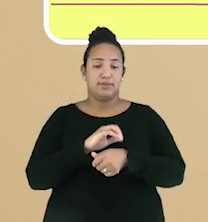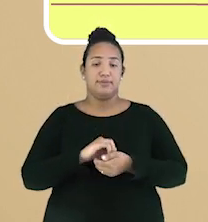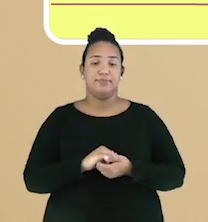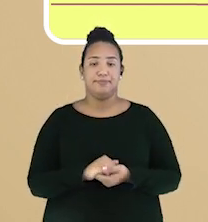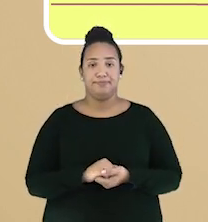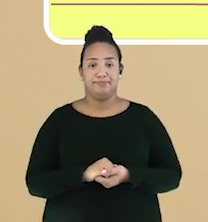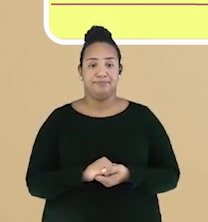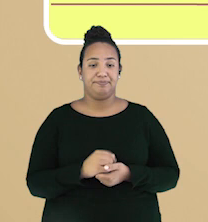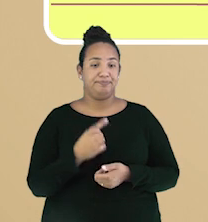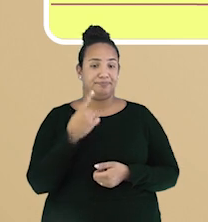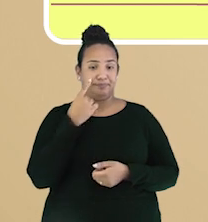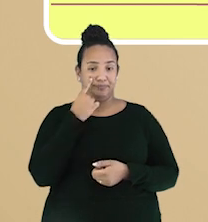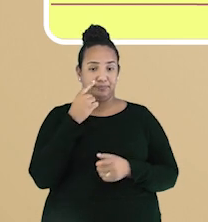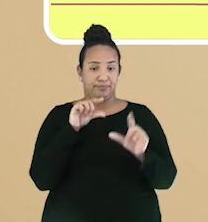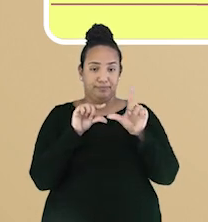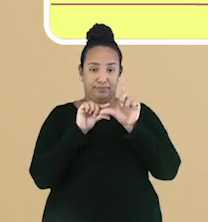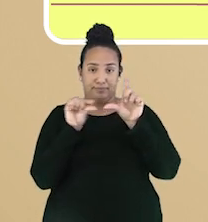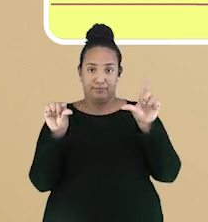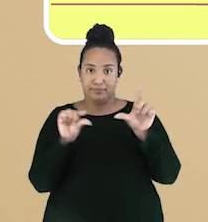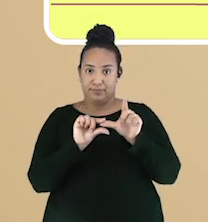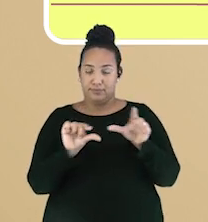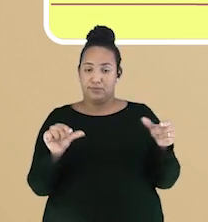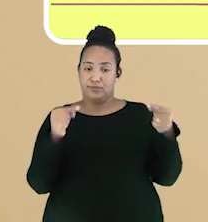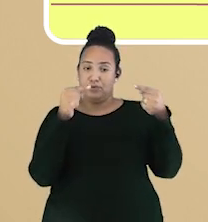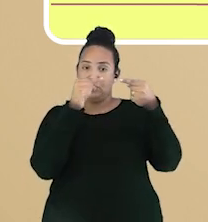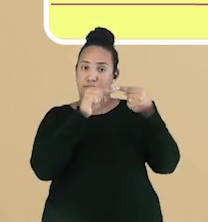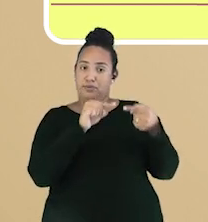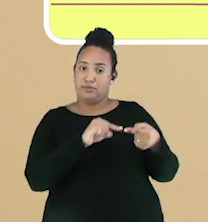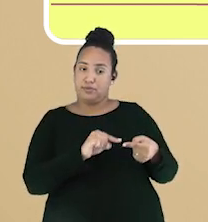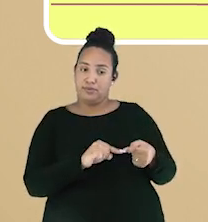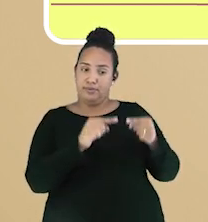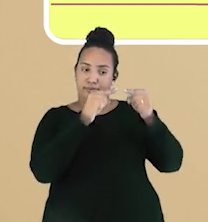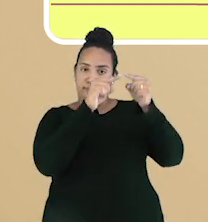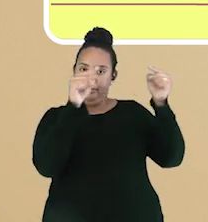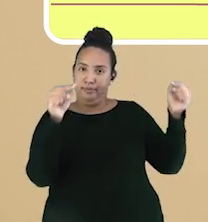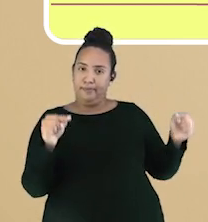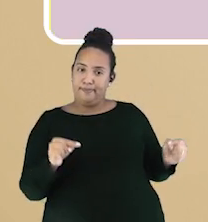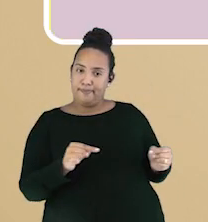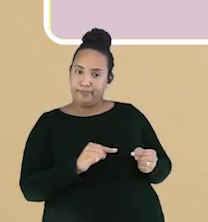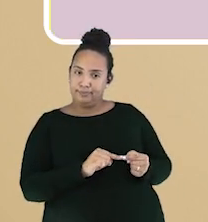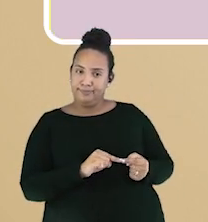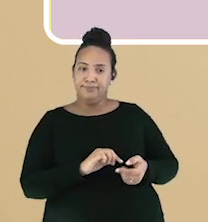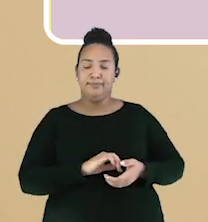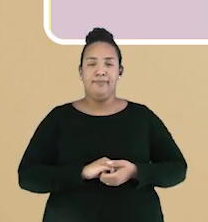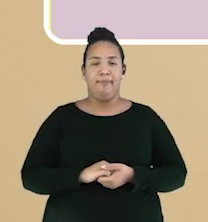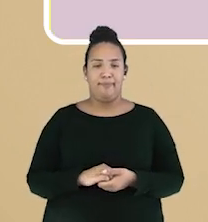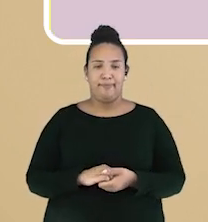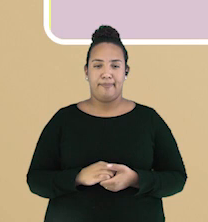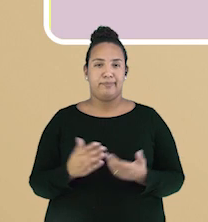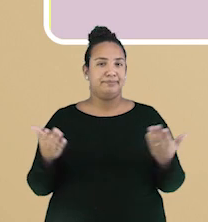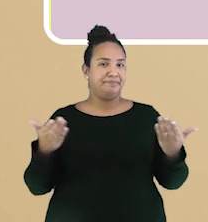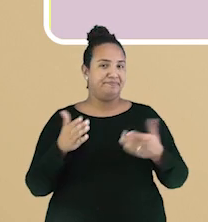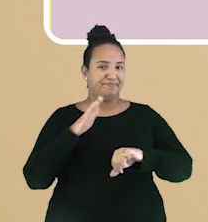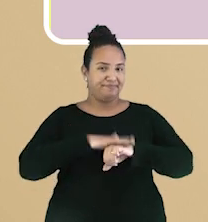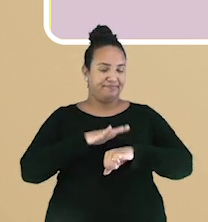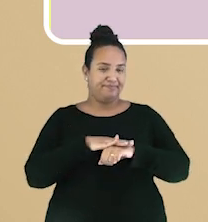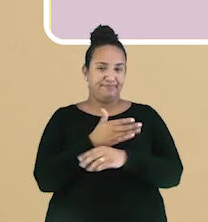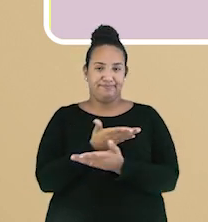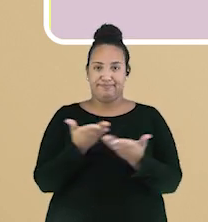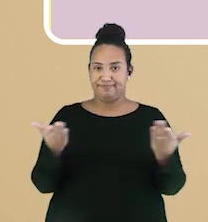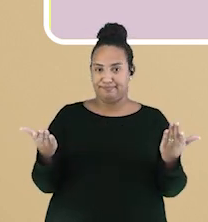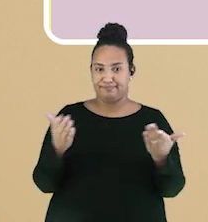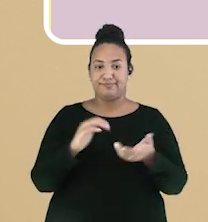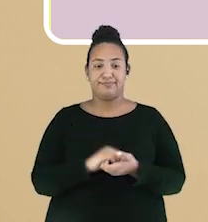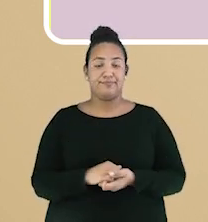que a cor da legenda vai sempre corresponder ao ângulo do gráfico. Agora é com você.